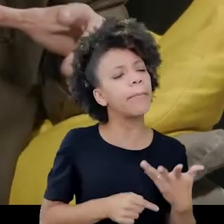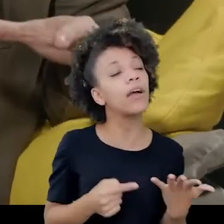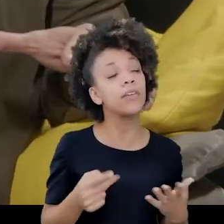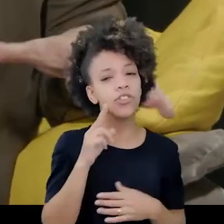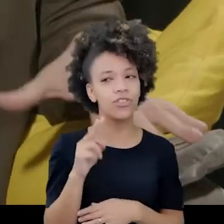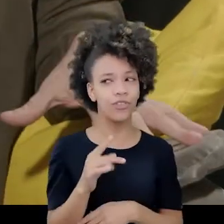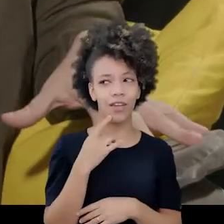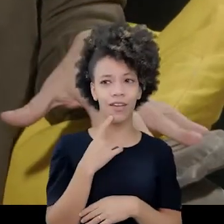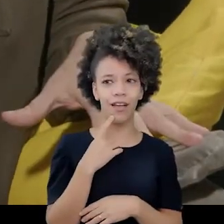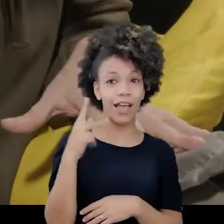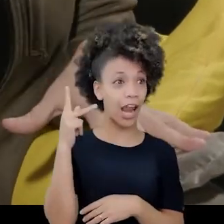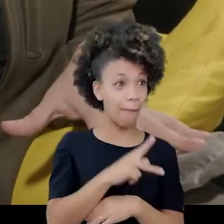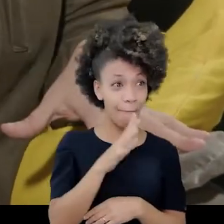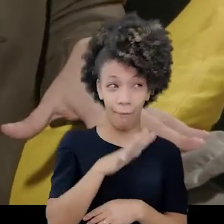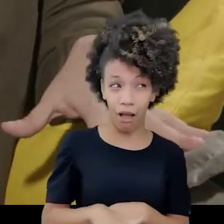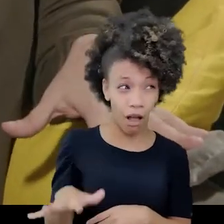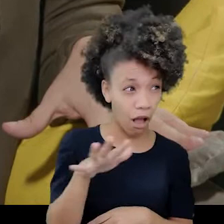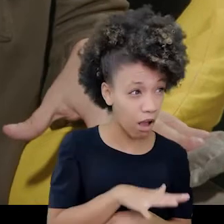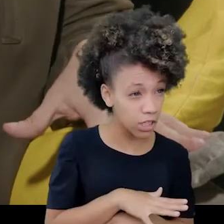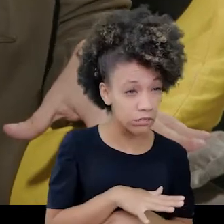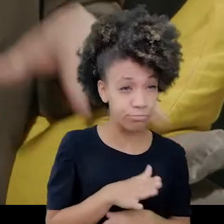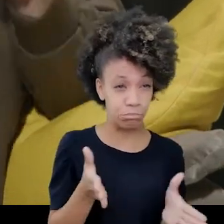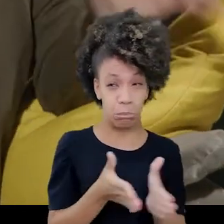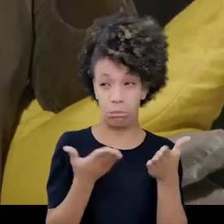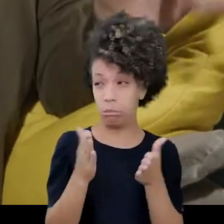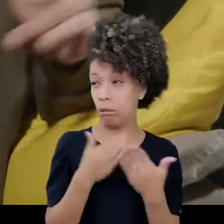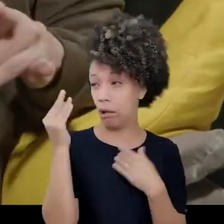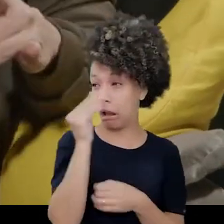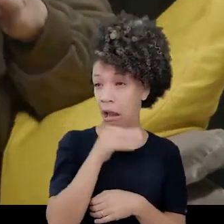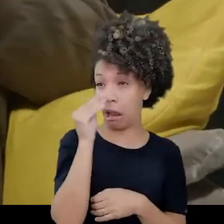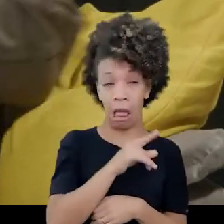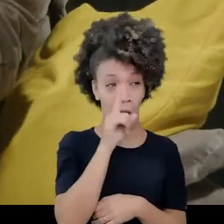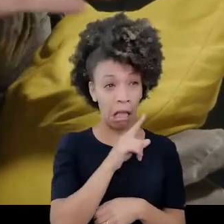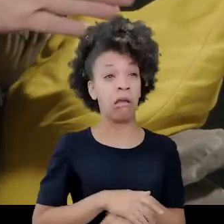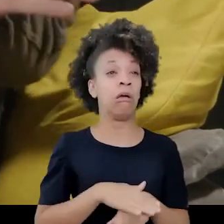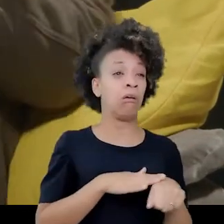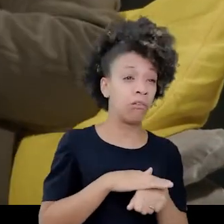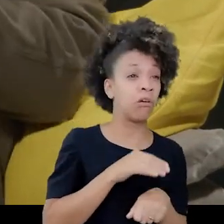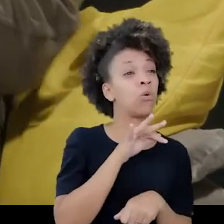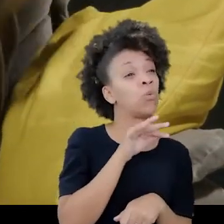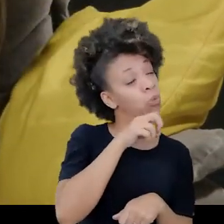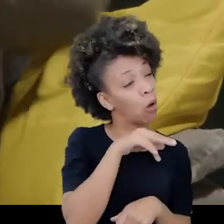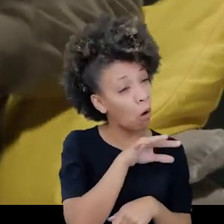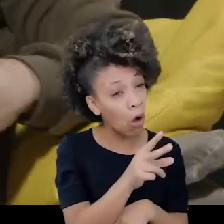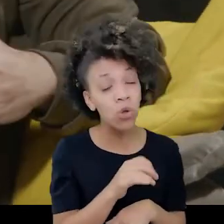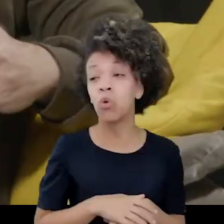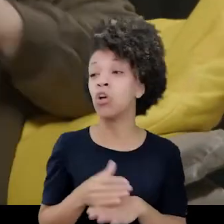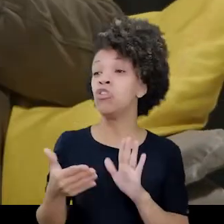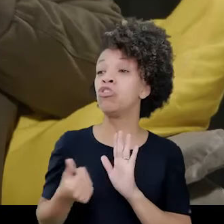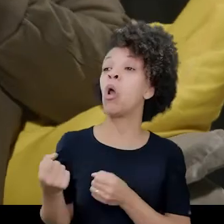isso daqui e a gente vê aquela toda sucateada que tem que falar com Tonhão que tem um jeitinho aqui